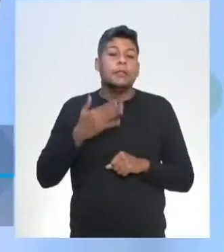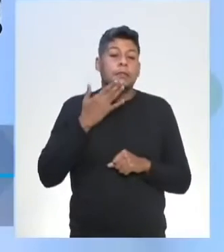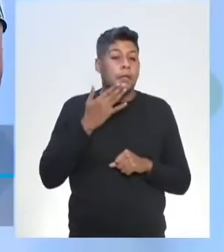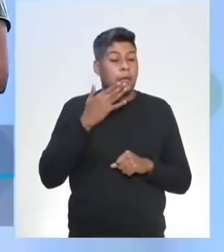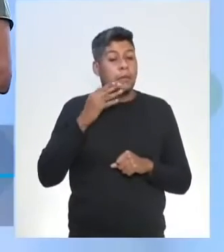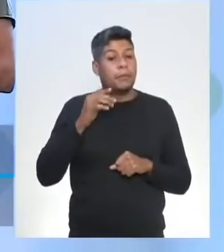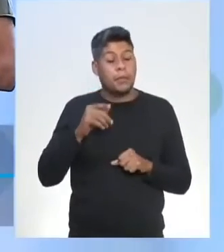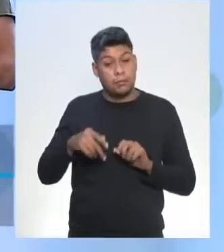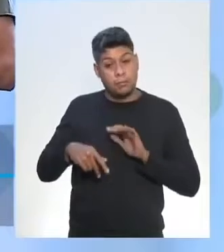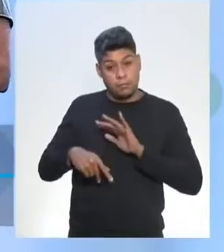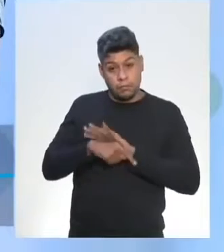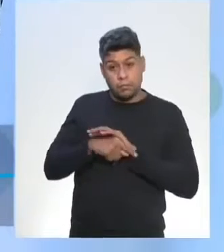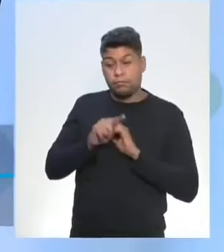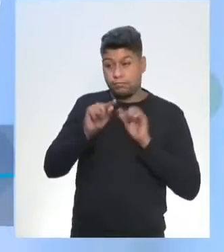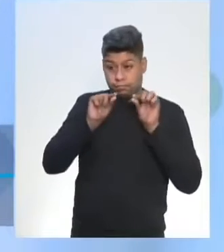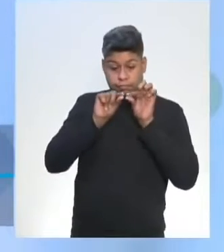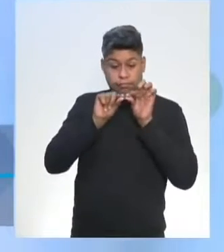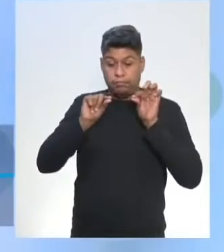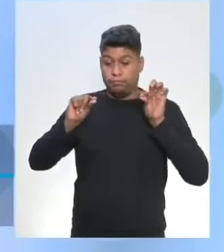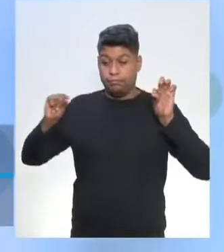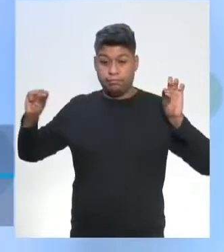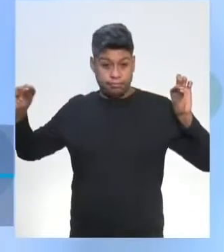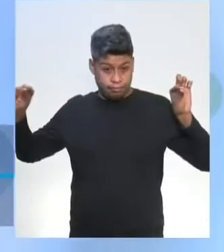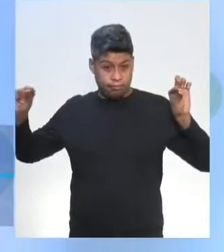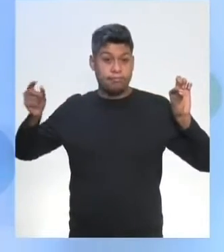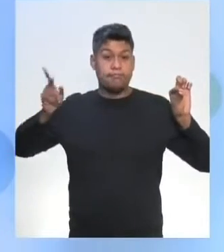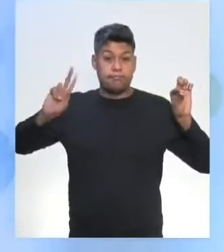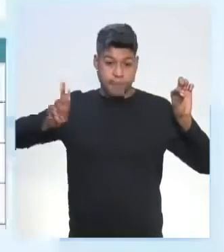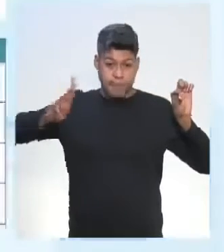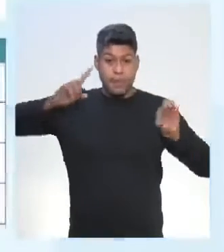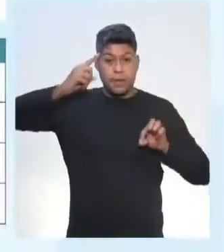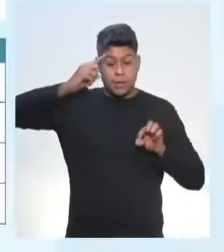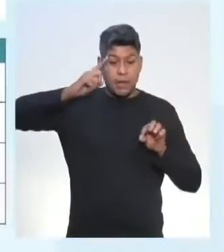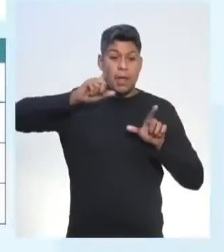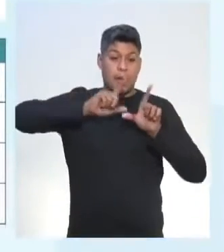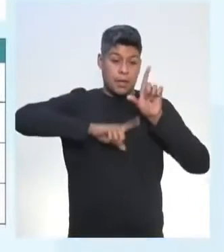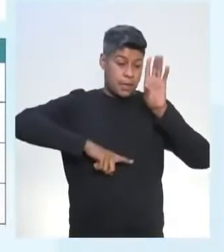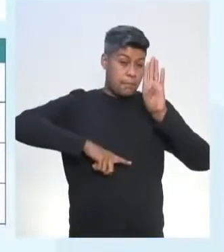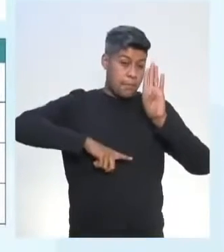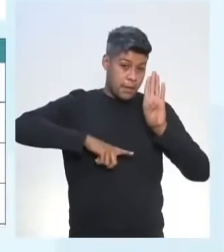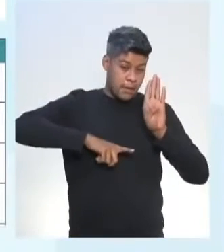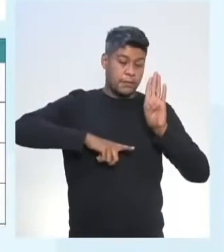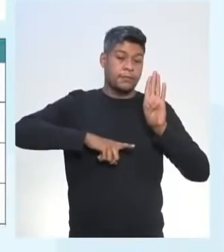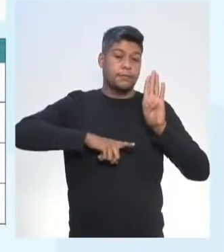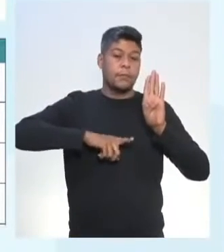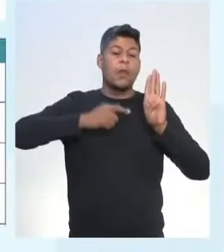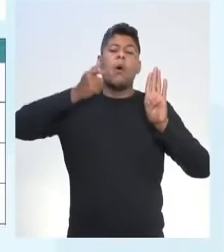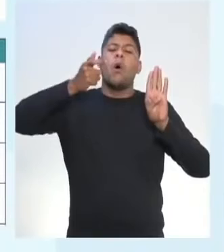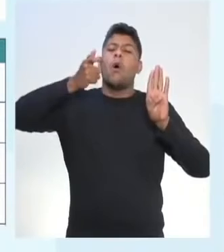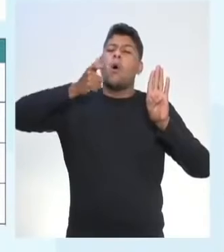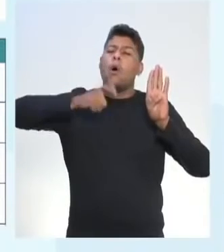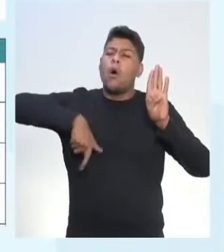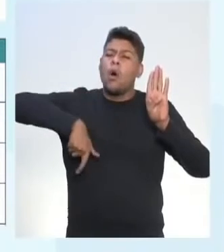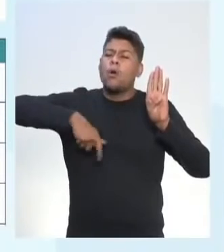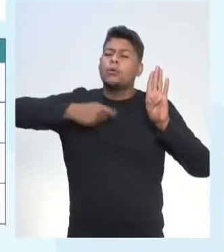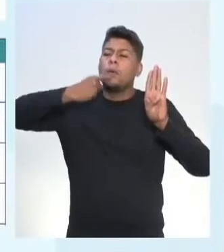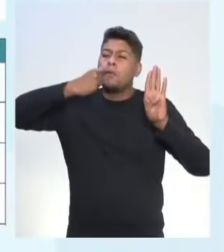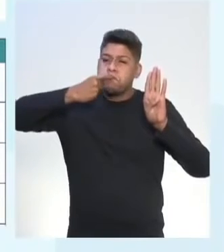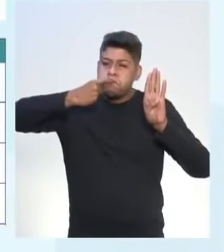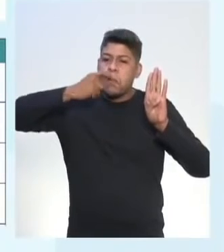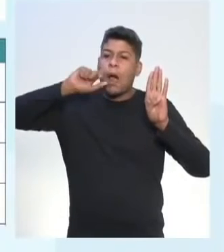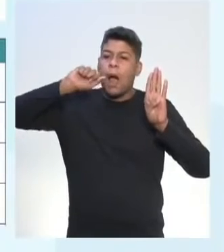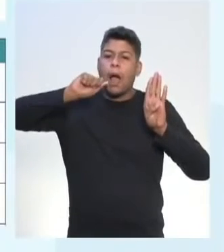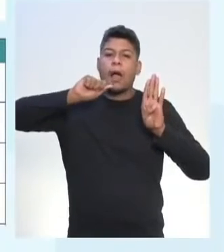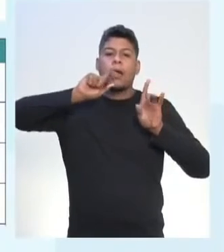que tem as opções a mesma linha de raciocínio tá a letra B A posicionar aqui ó pertinho do